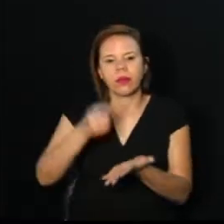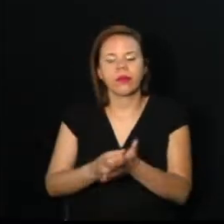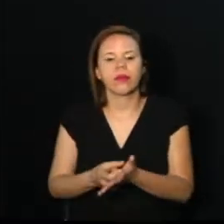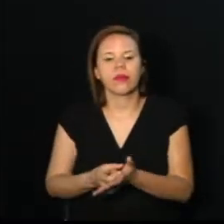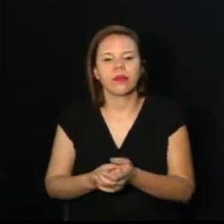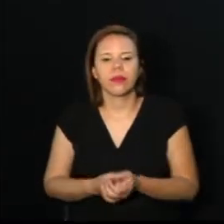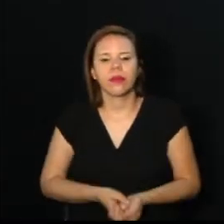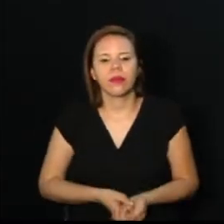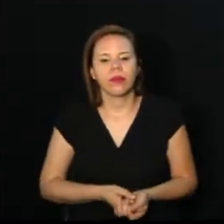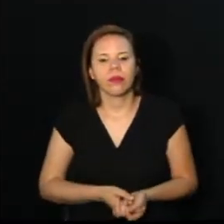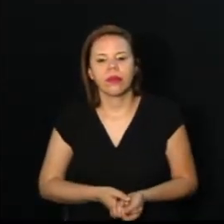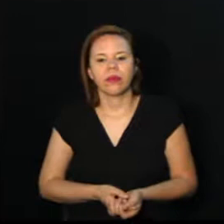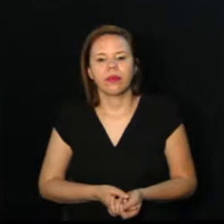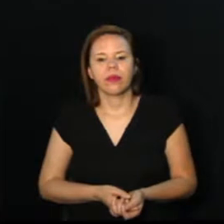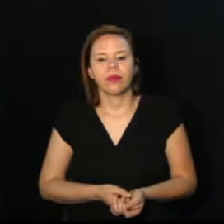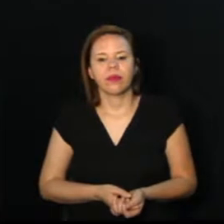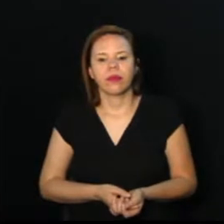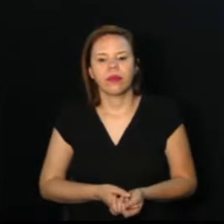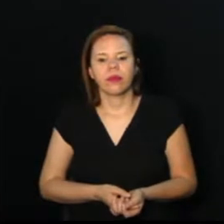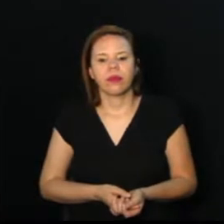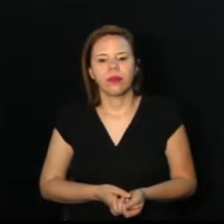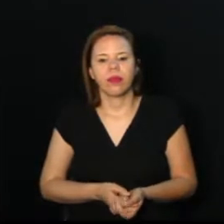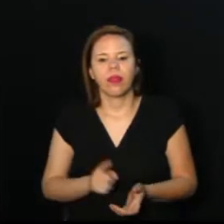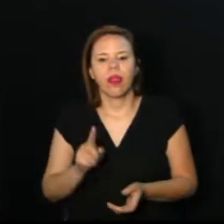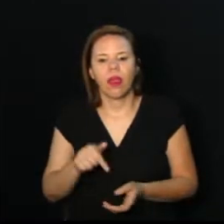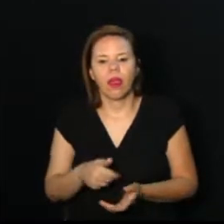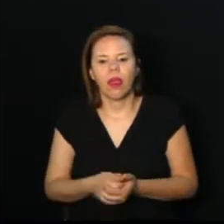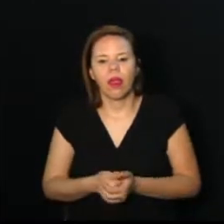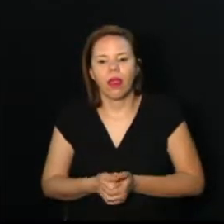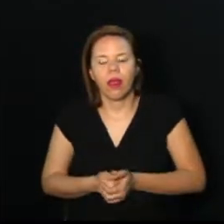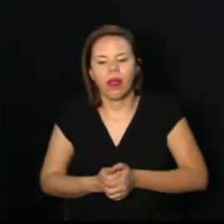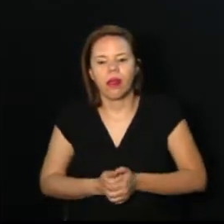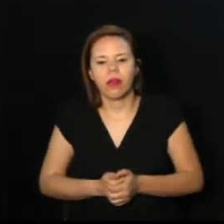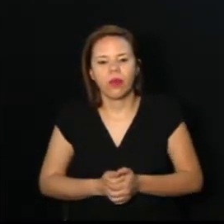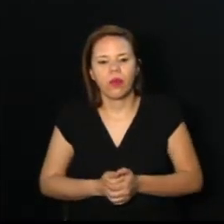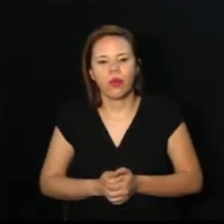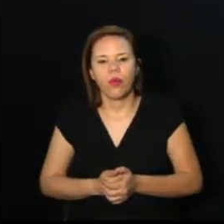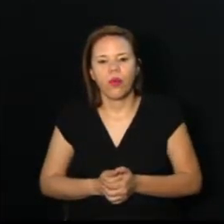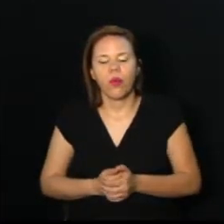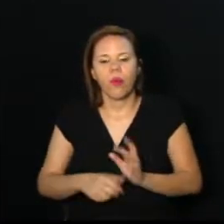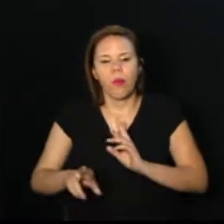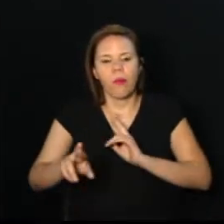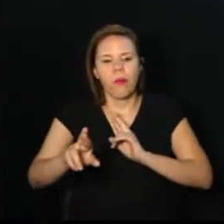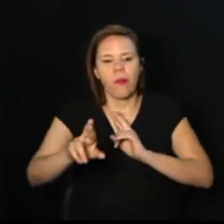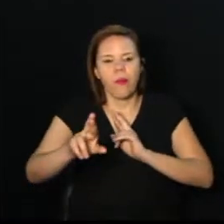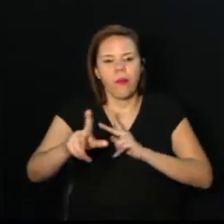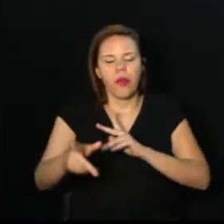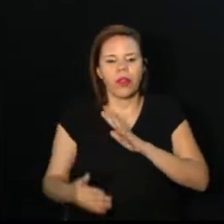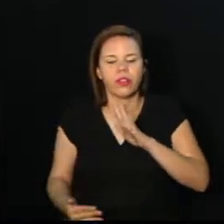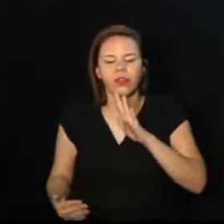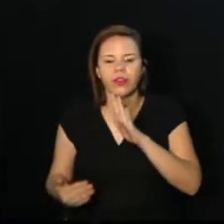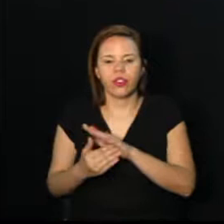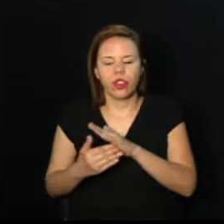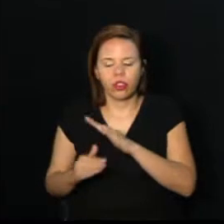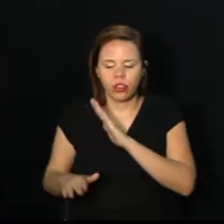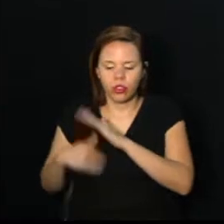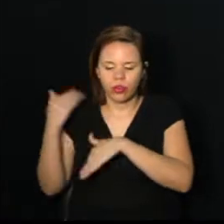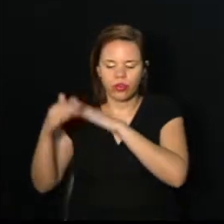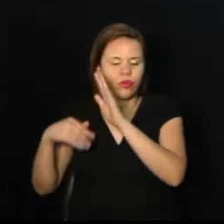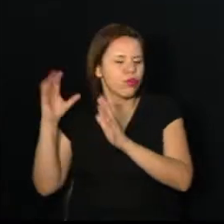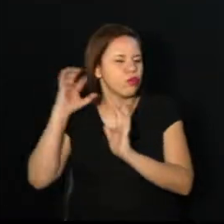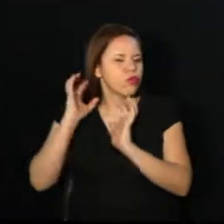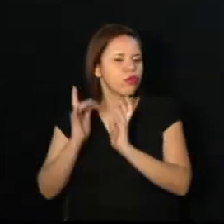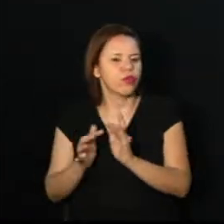dislexia é uma disfunção do neurodesenvolvimento. Isso está